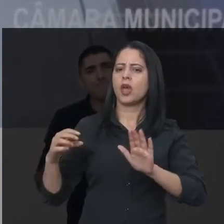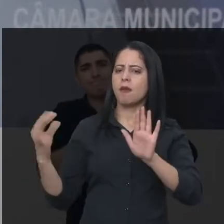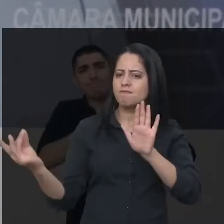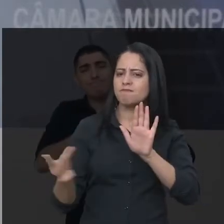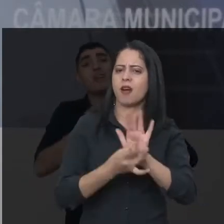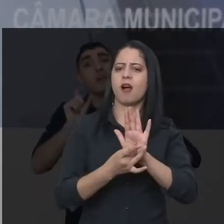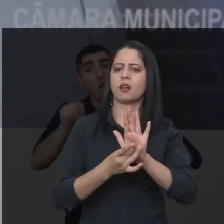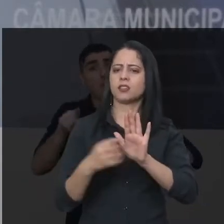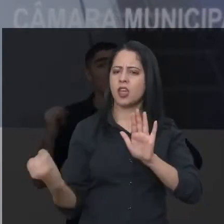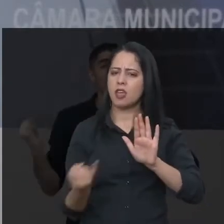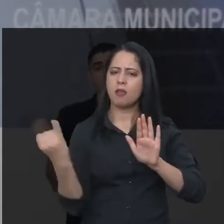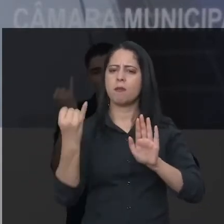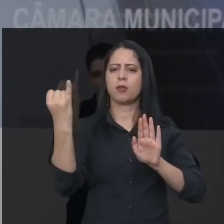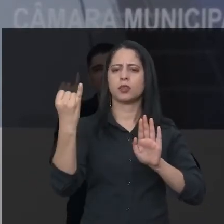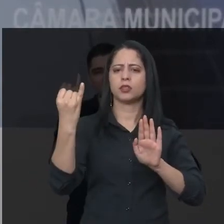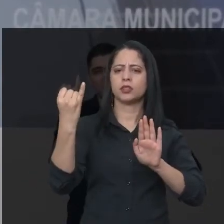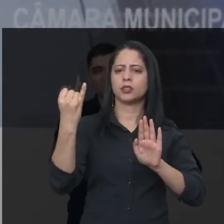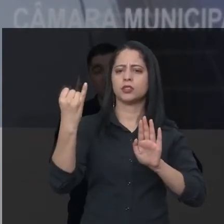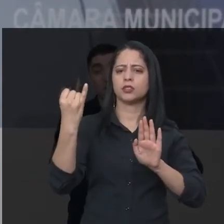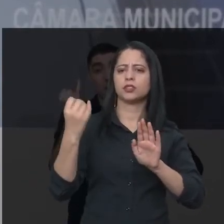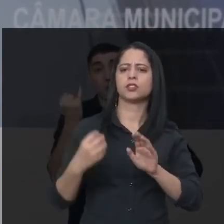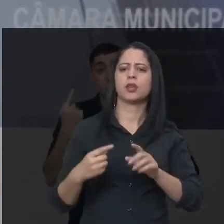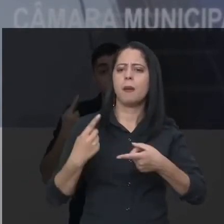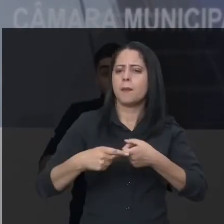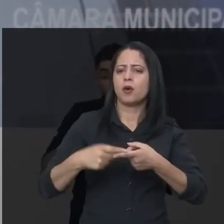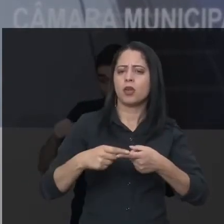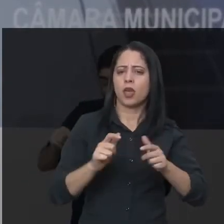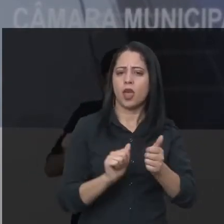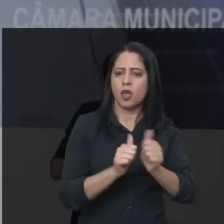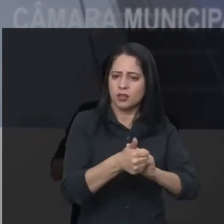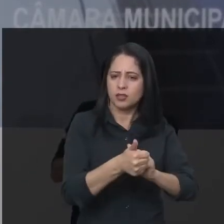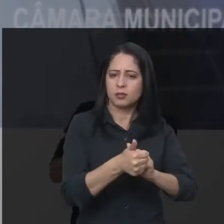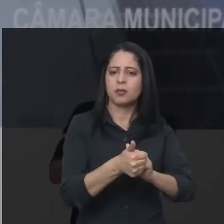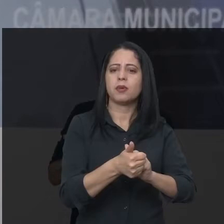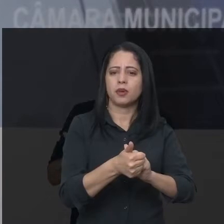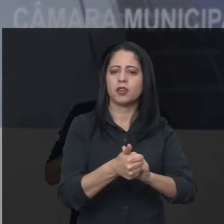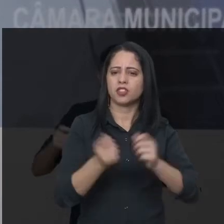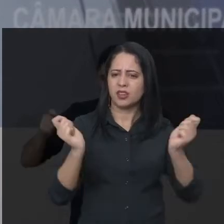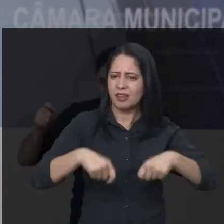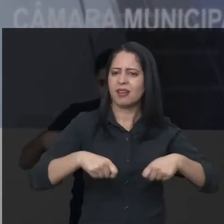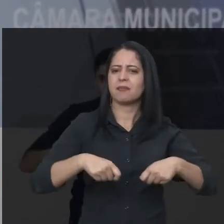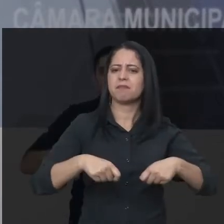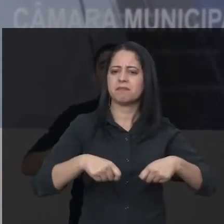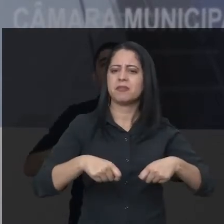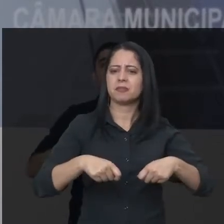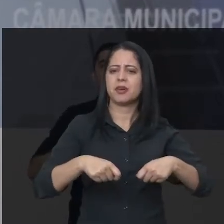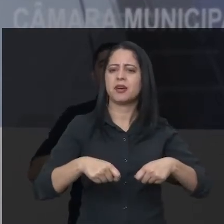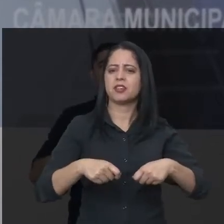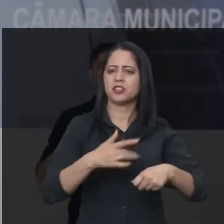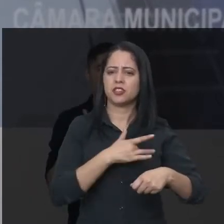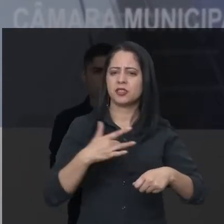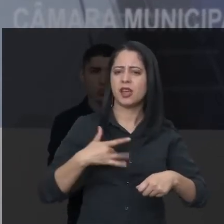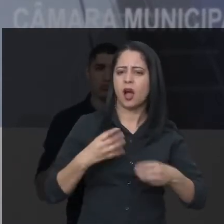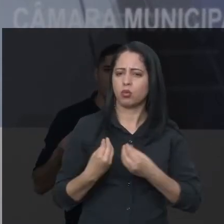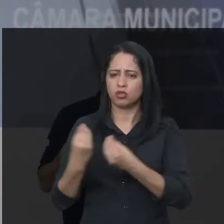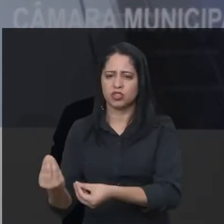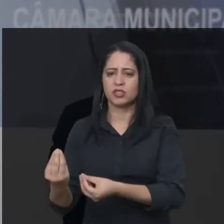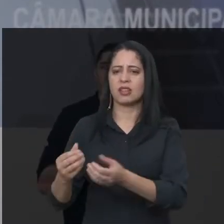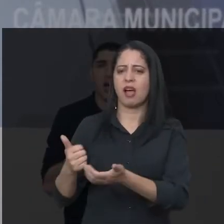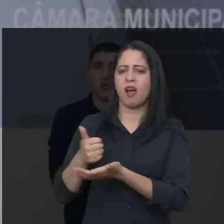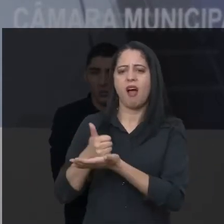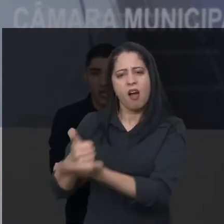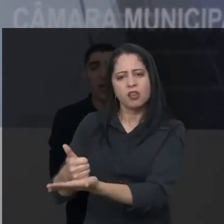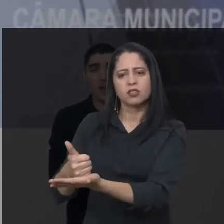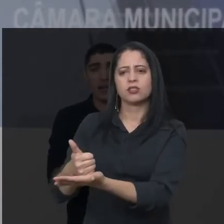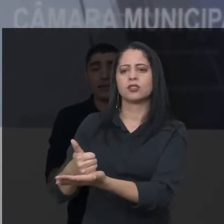a importância, né? Como o esporte pode desonerar a questão da saúde, quais são os